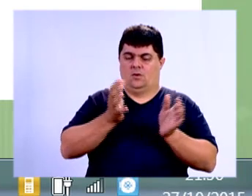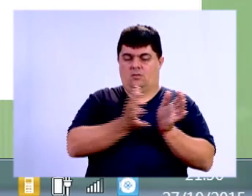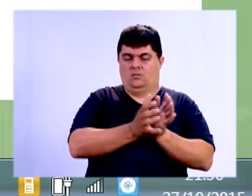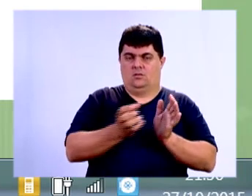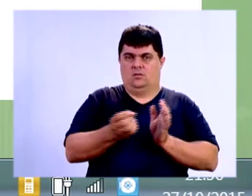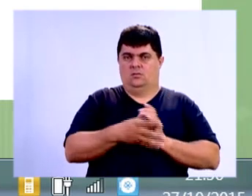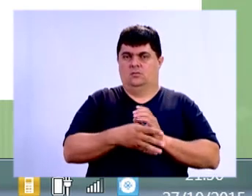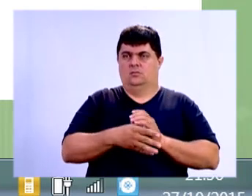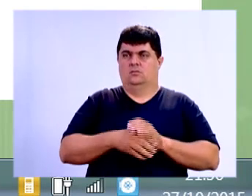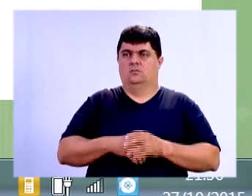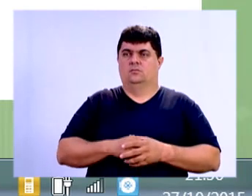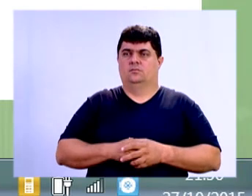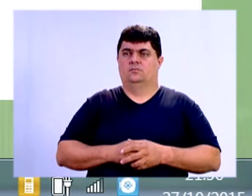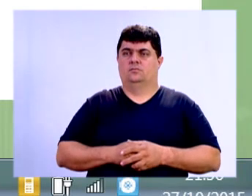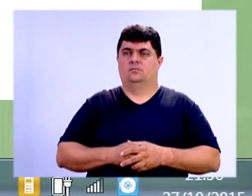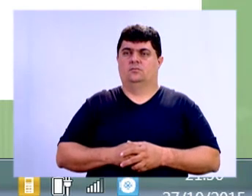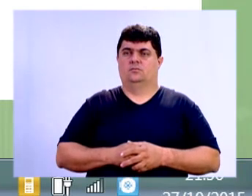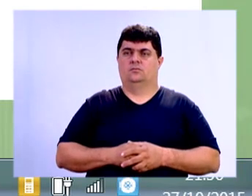classe, né?